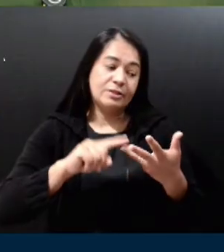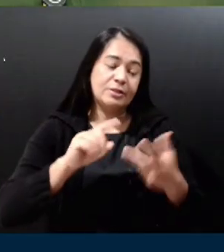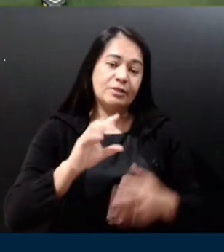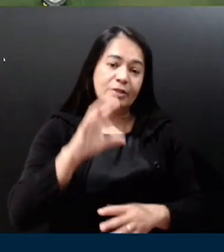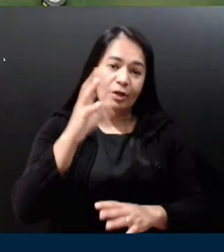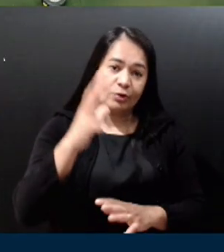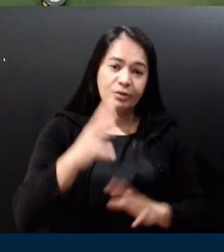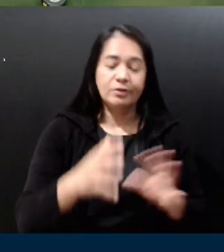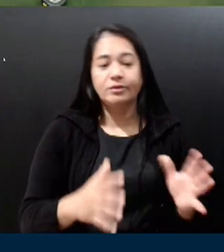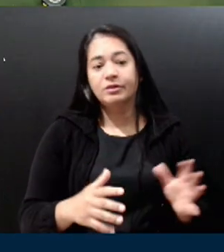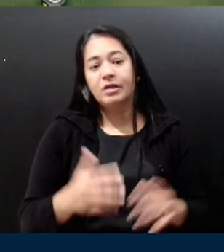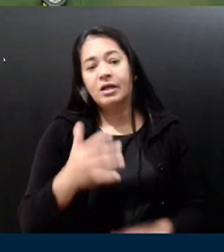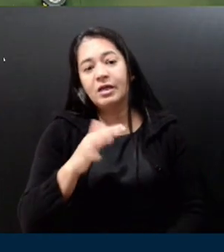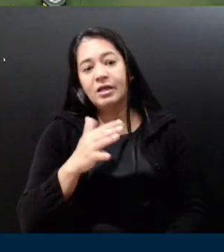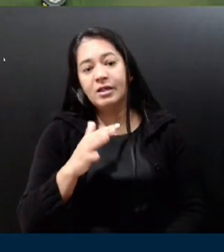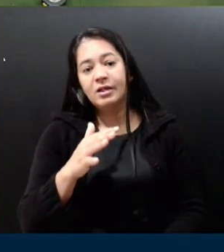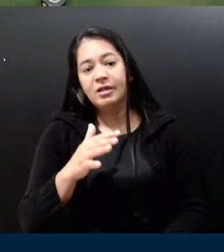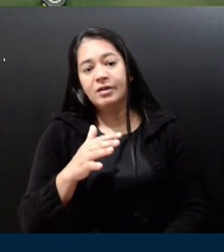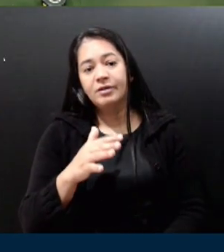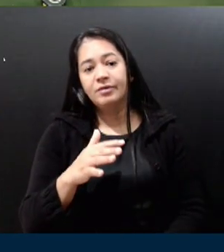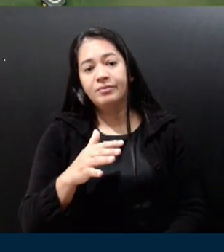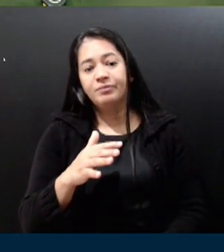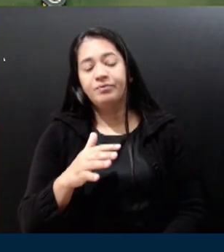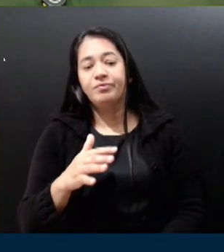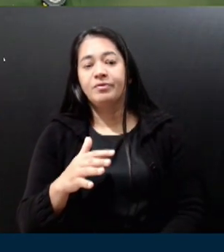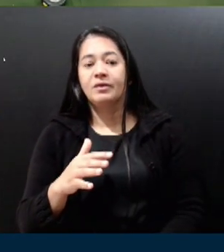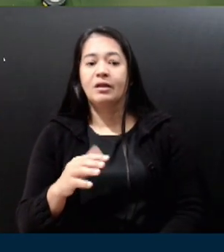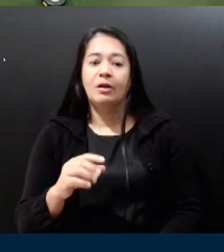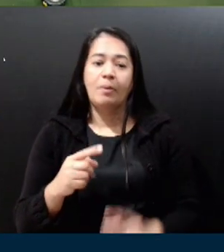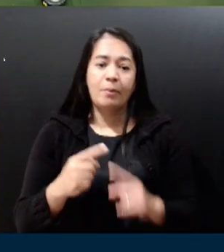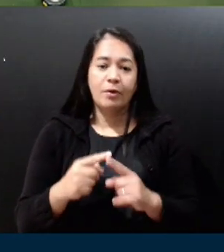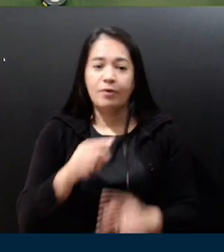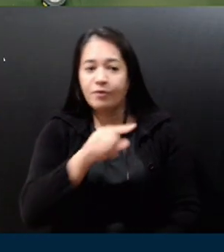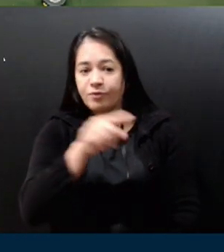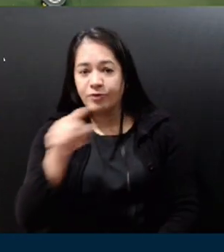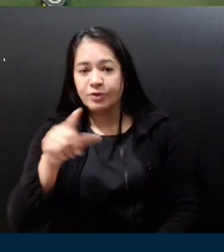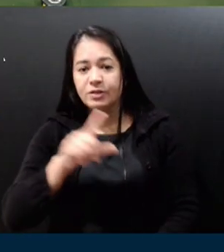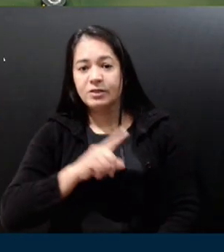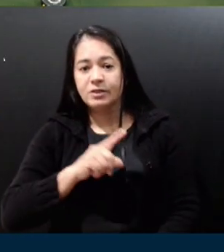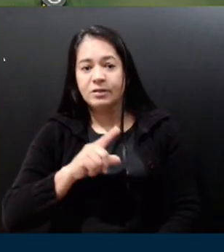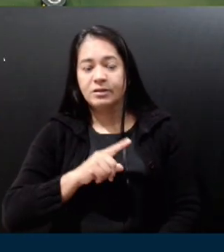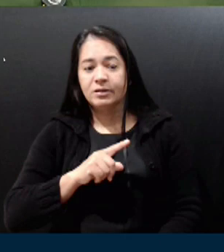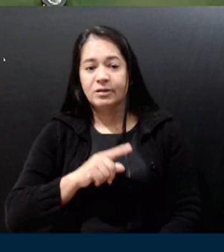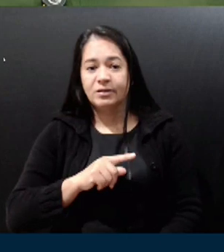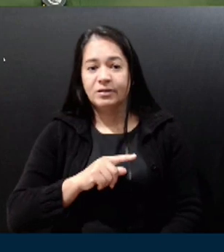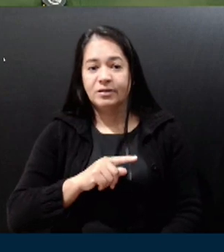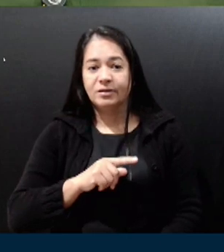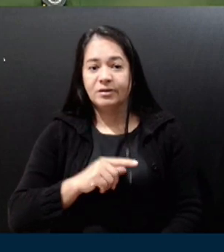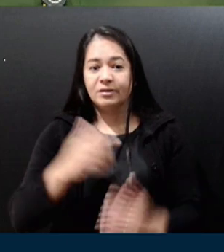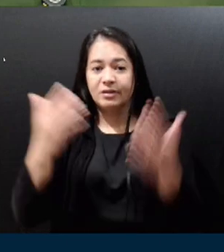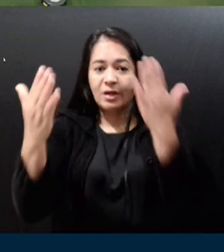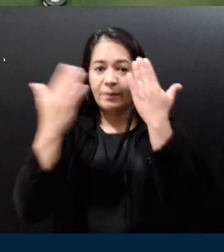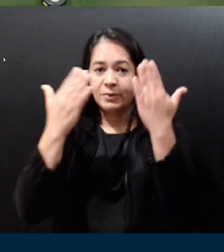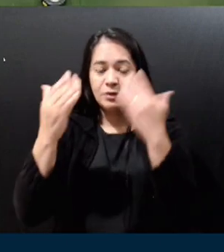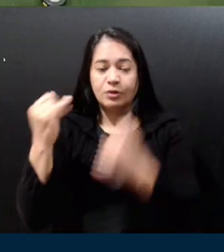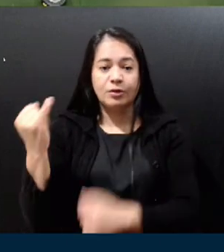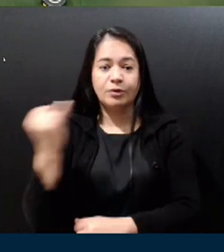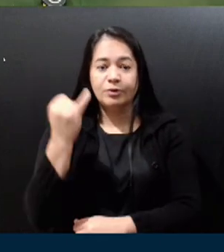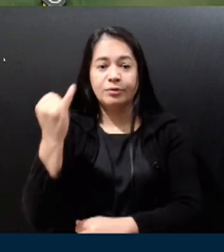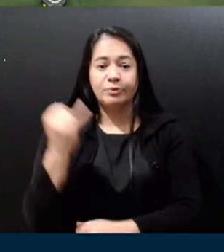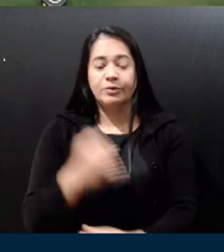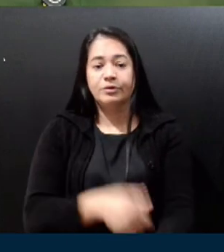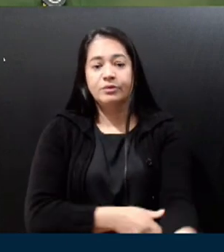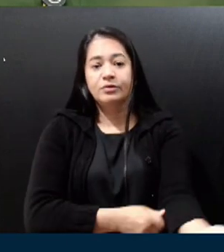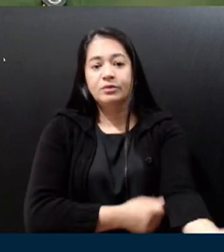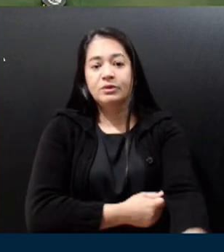estou falando nem de conta, mas mesmo quando você tem uma conta, a psicóloga é muito importante nesse processo, porque muitas vezes a gente não sabe